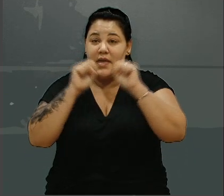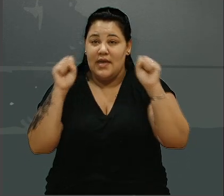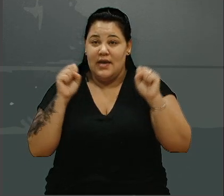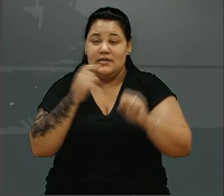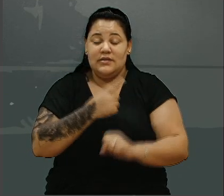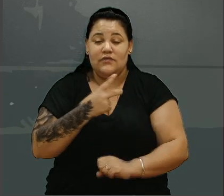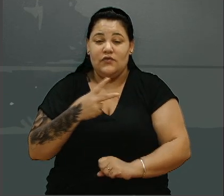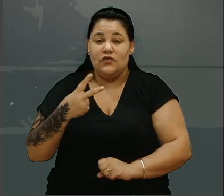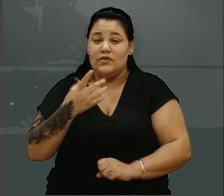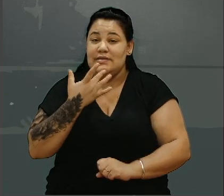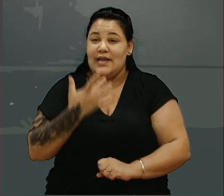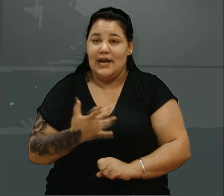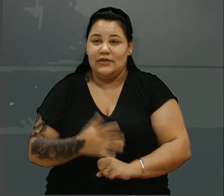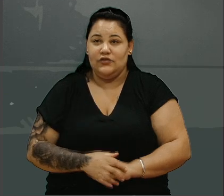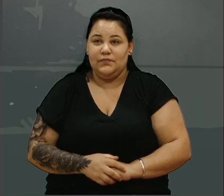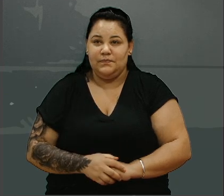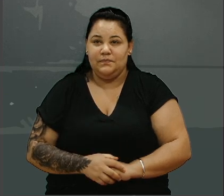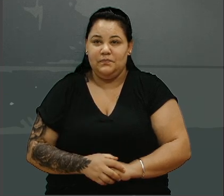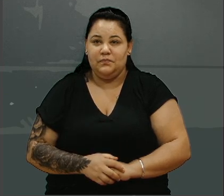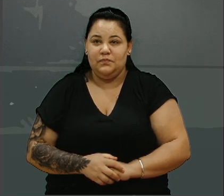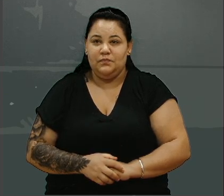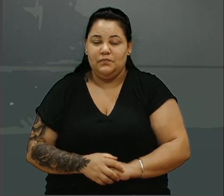são cuidadores